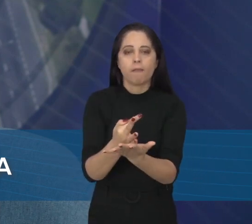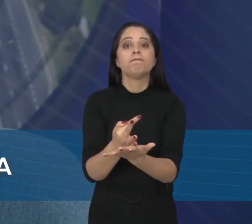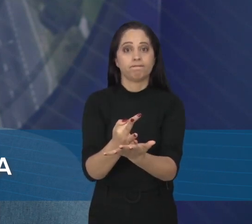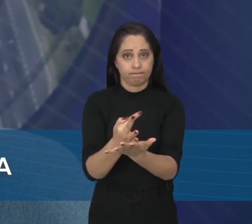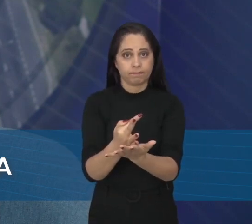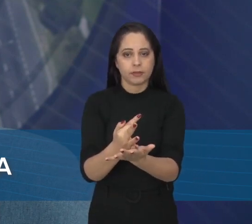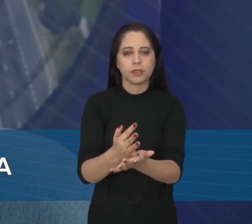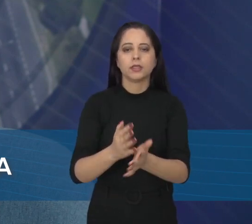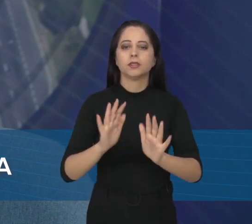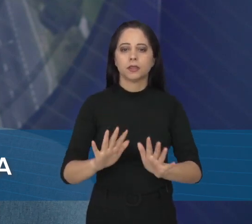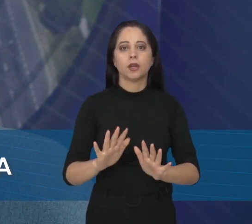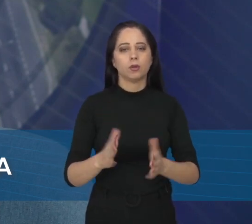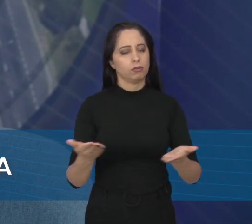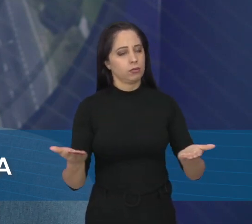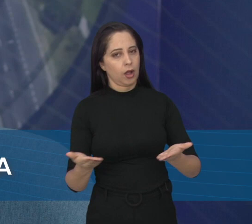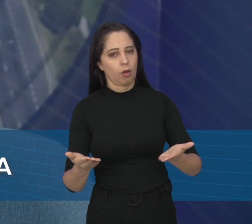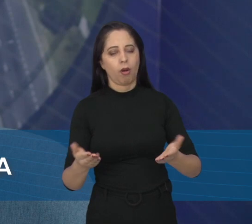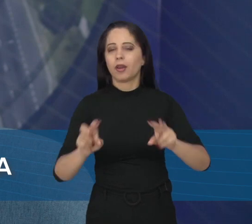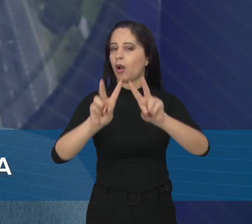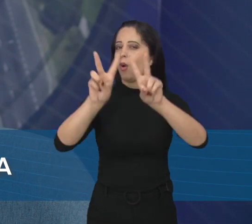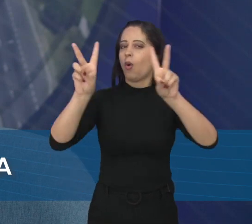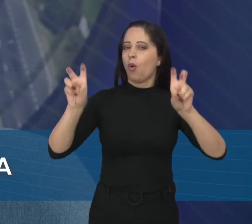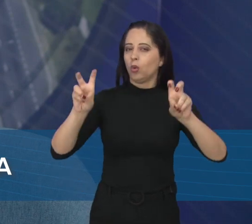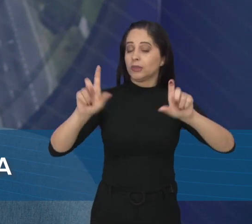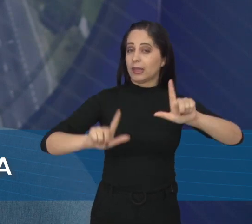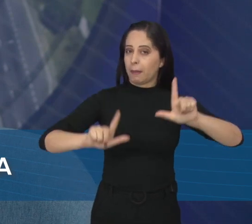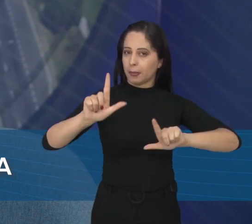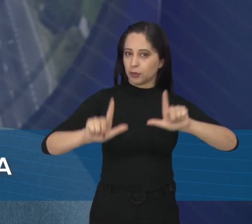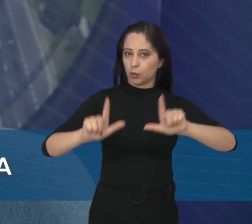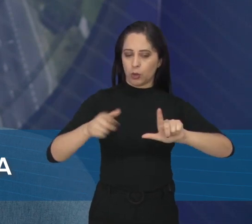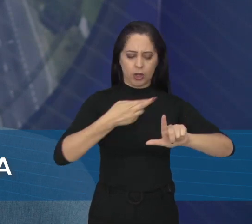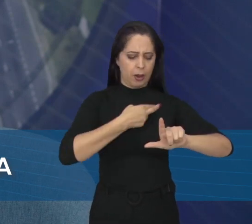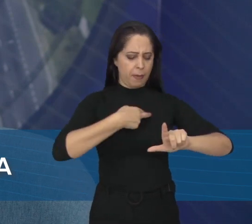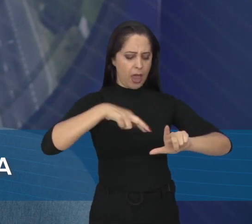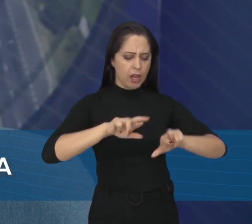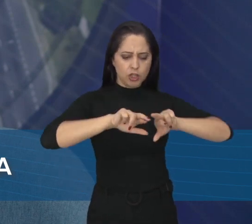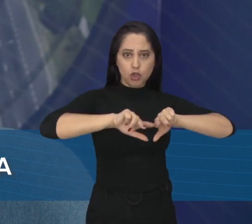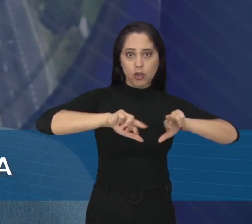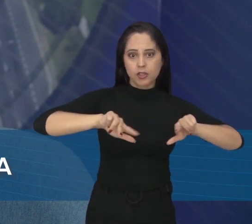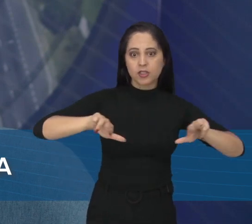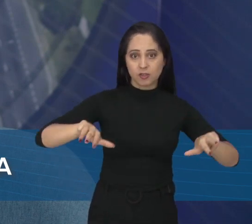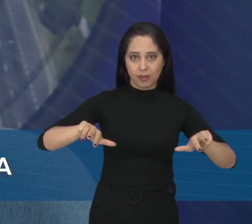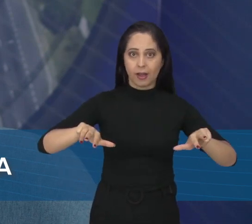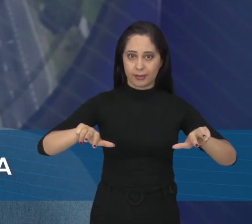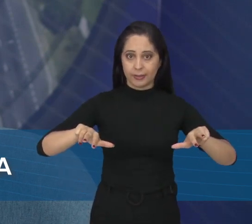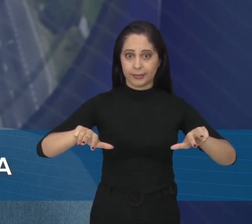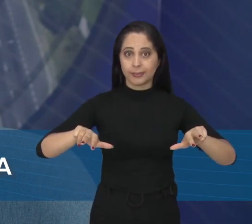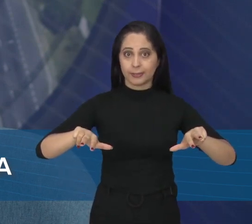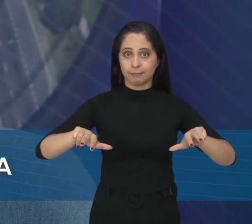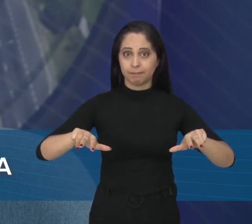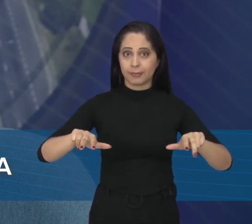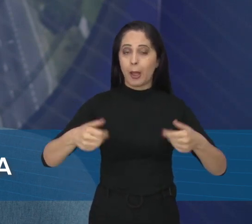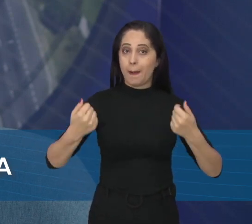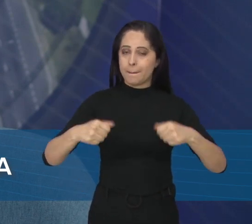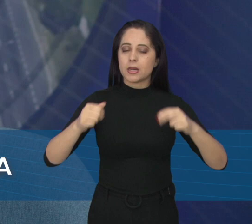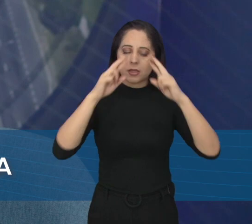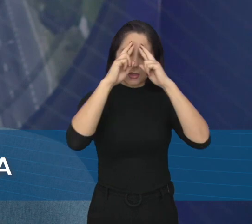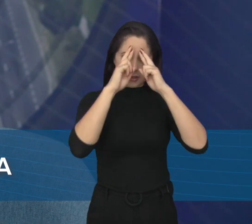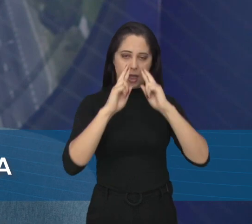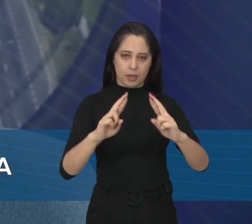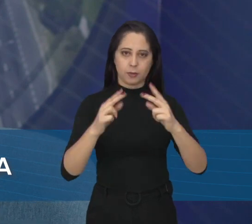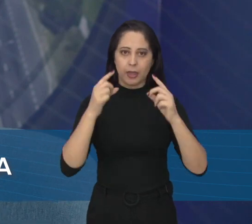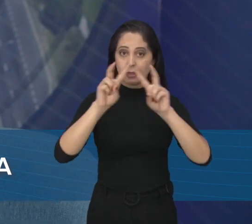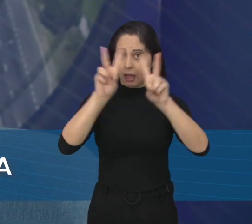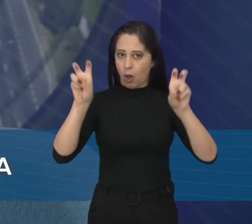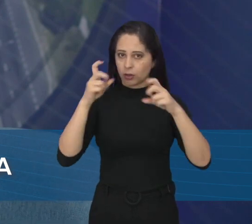tocar. Eu fiz essa introdução para contextualizar as religiões na sociedade, isso porque intolerância religiosa é o